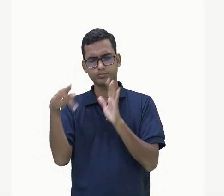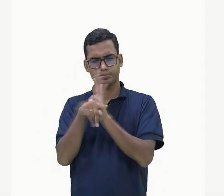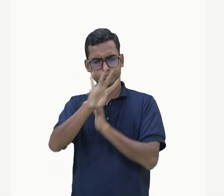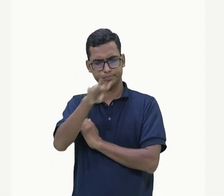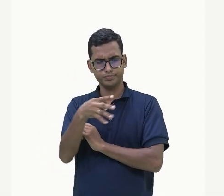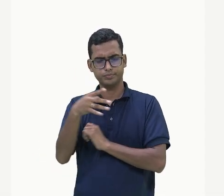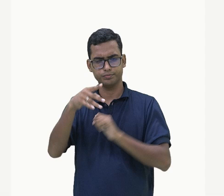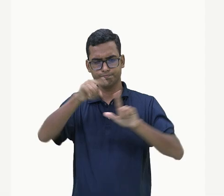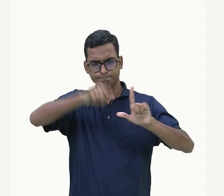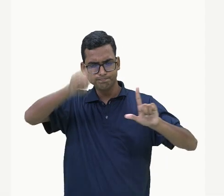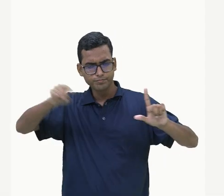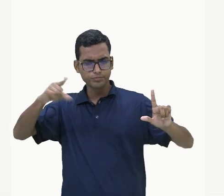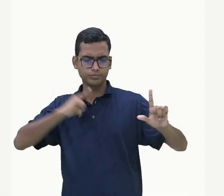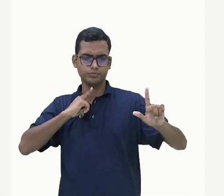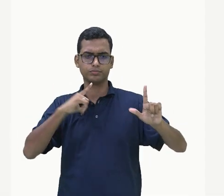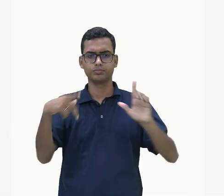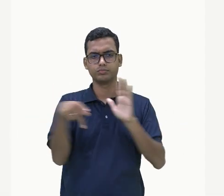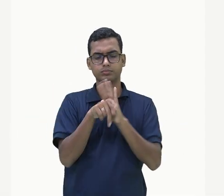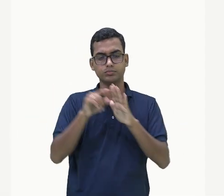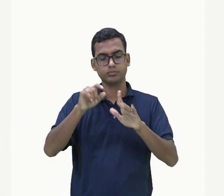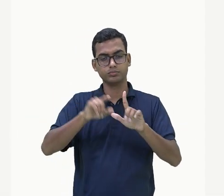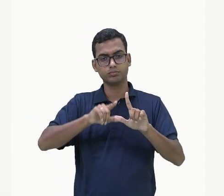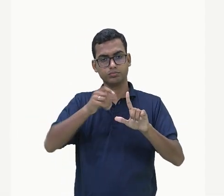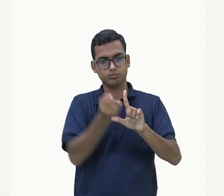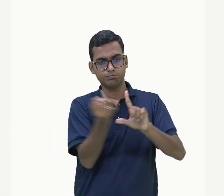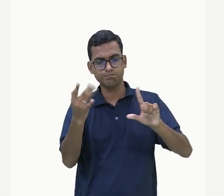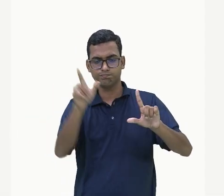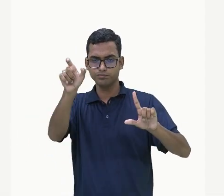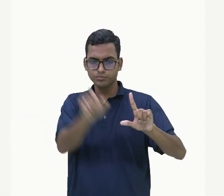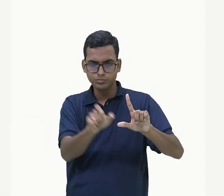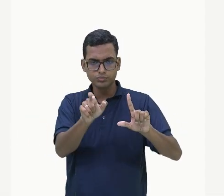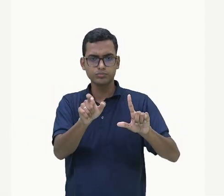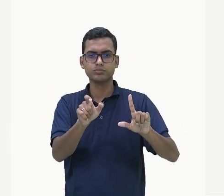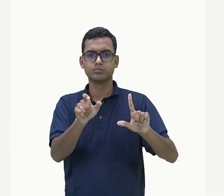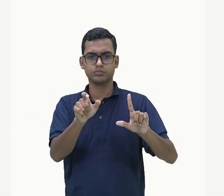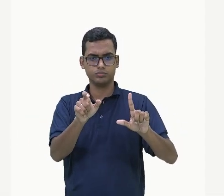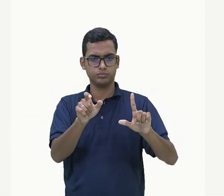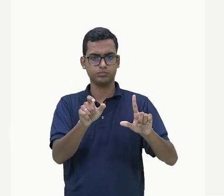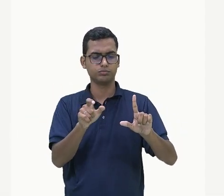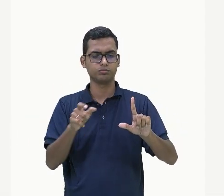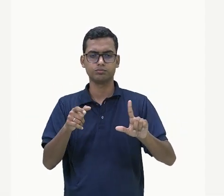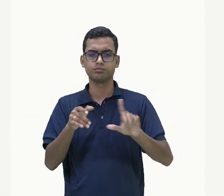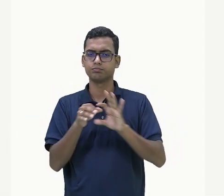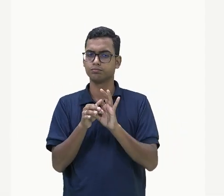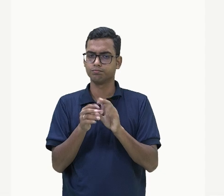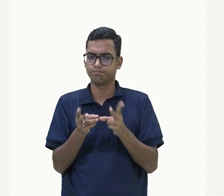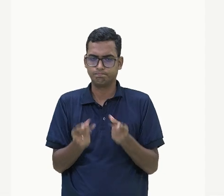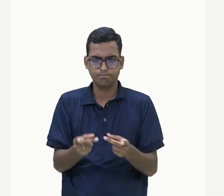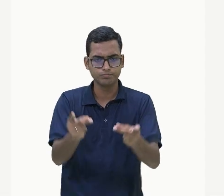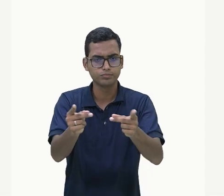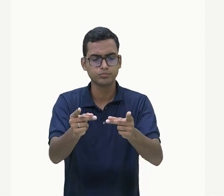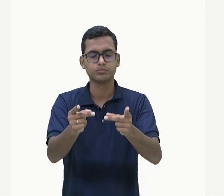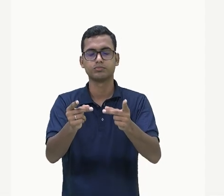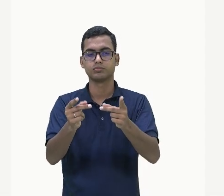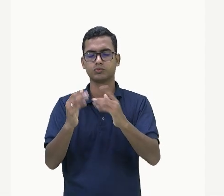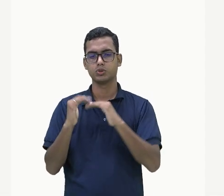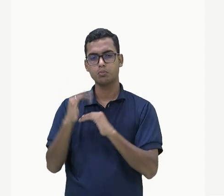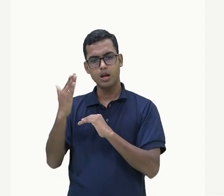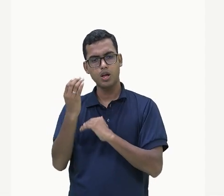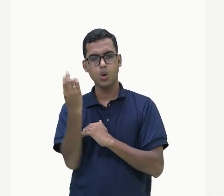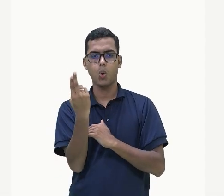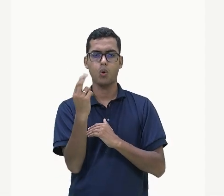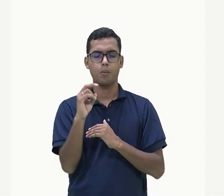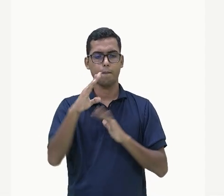logarítmica ela é ilimitada, tanto superior quanto inferiormente. E no caso da base A ser maior do que